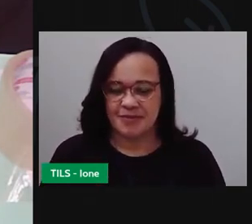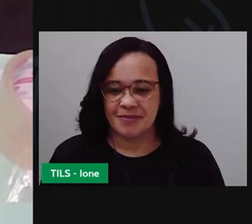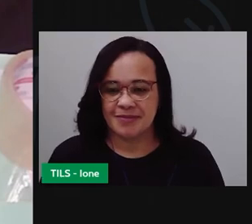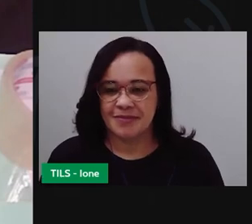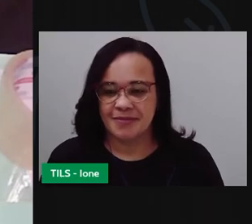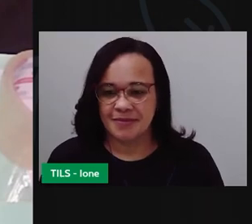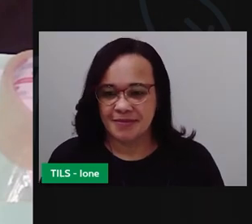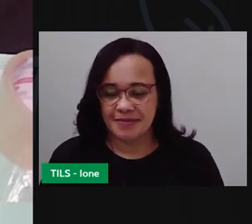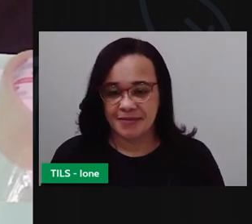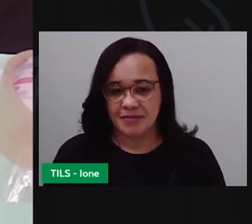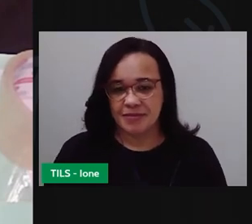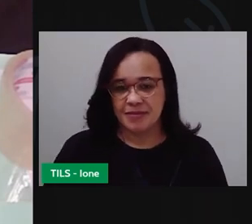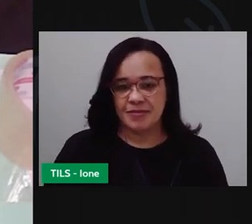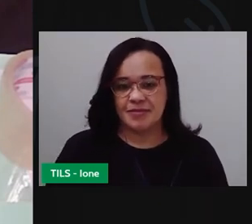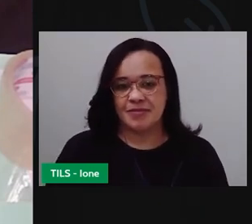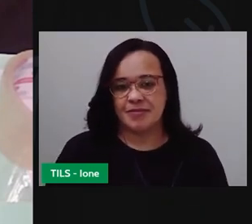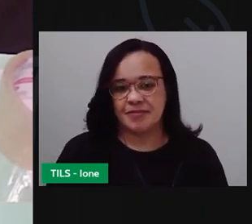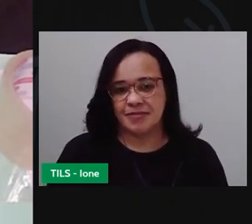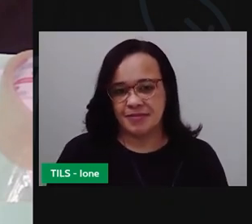Então, eu vou pegar agora